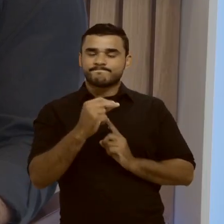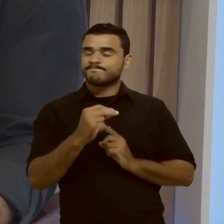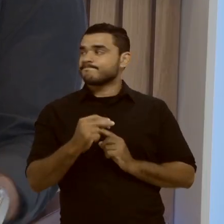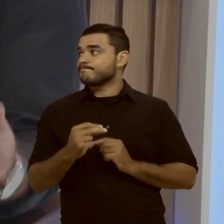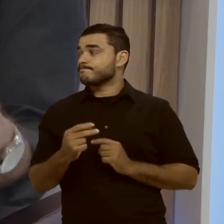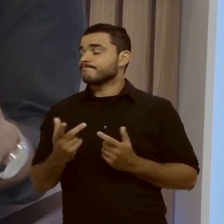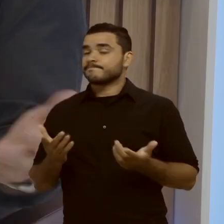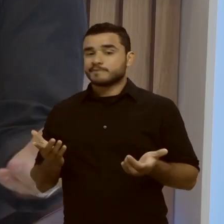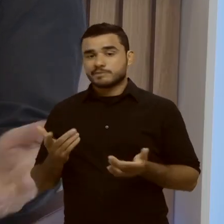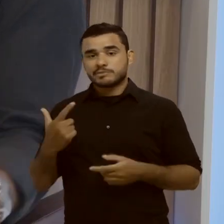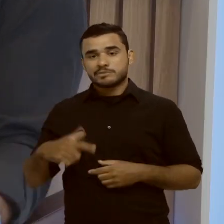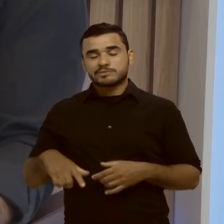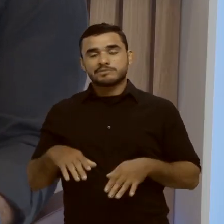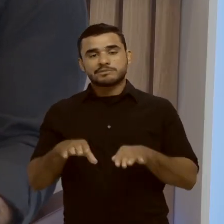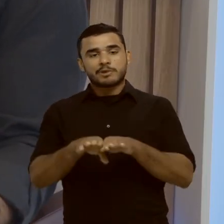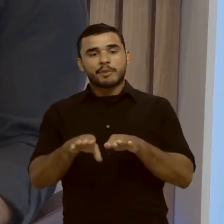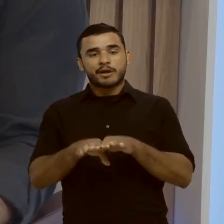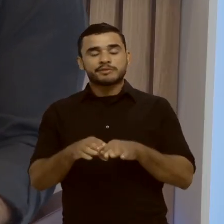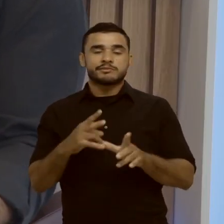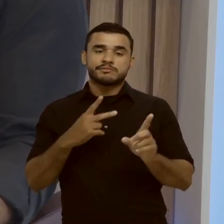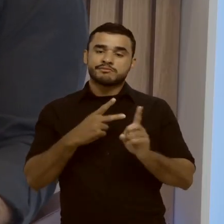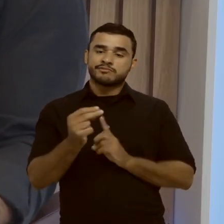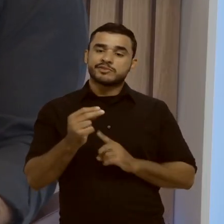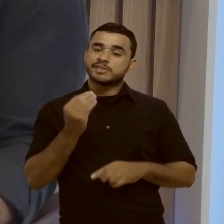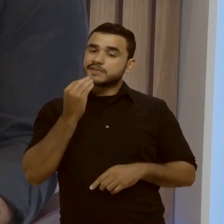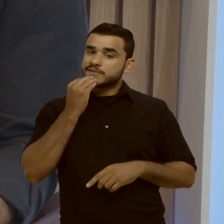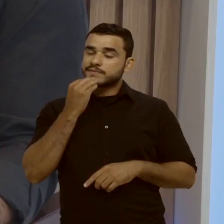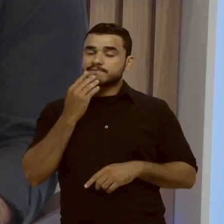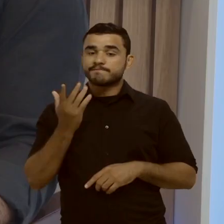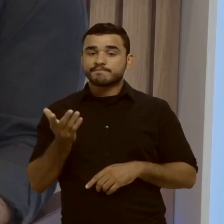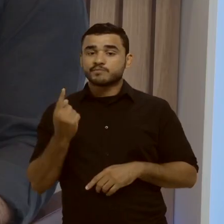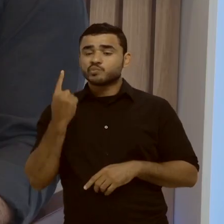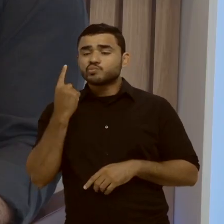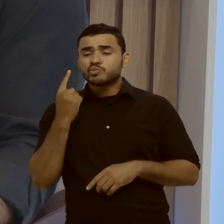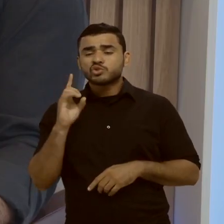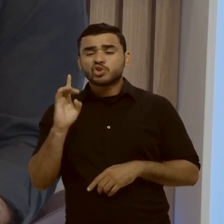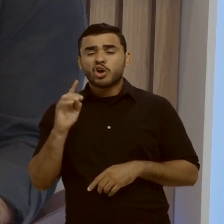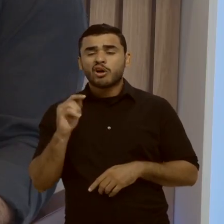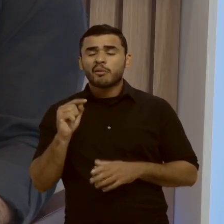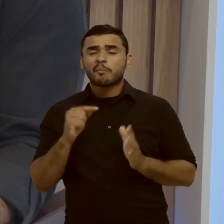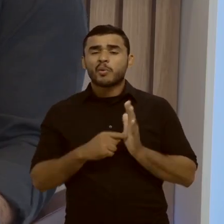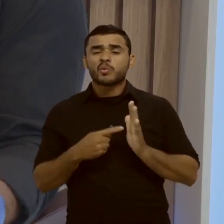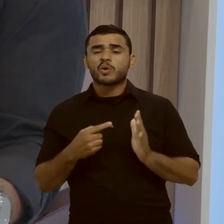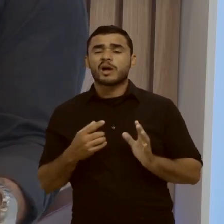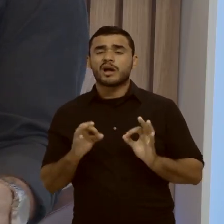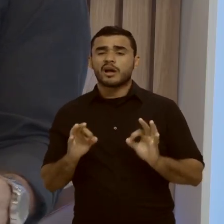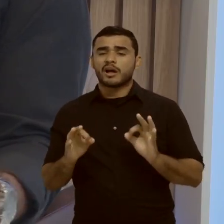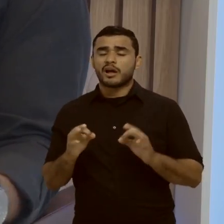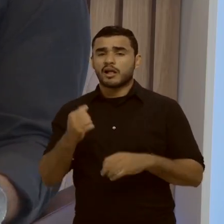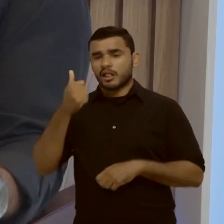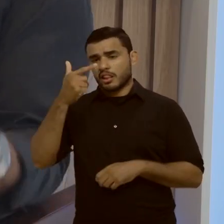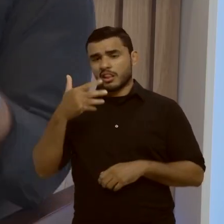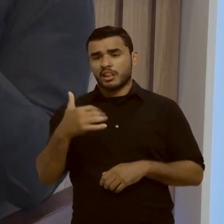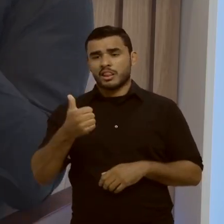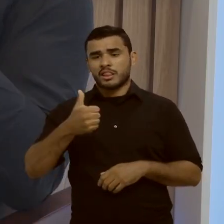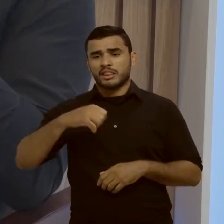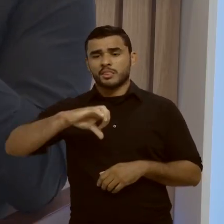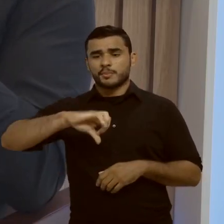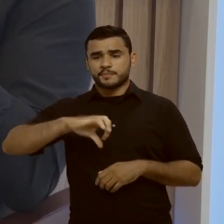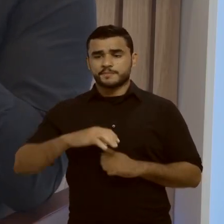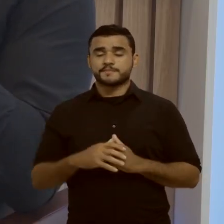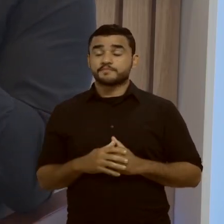traz o empate ou continua com o empate, um ponto apenas somado e permanece na 19ª colocação. O